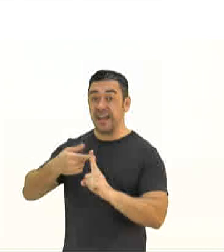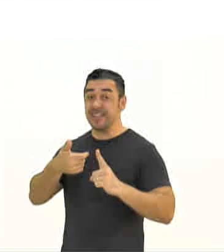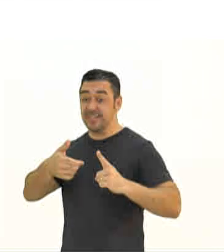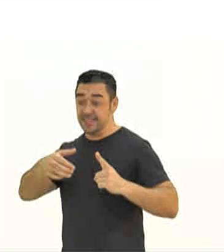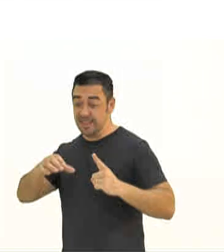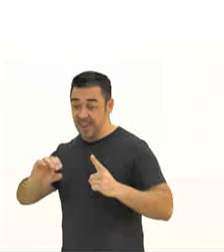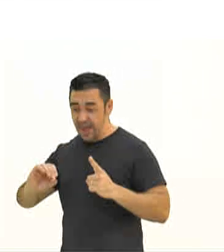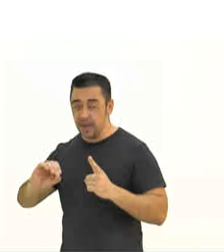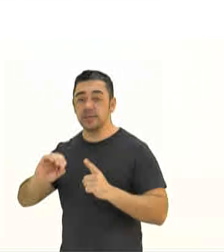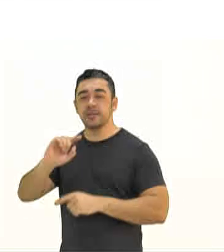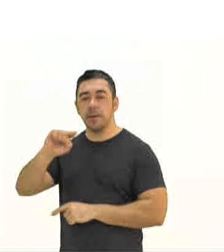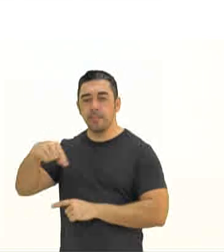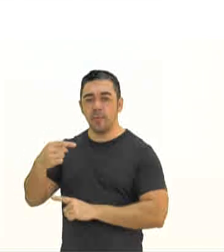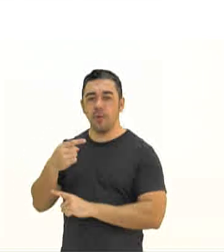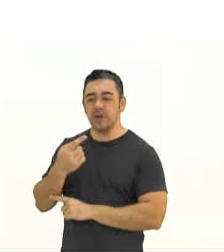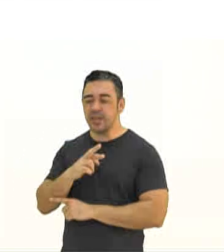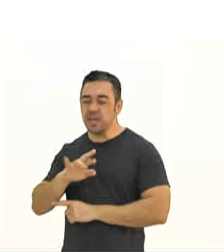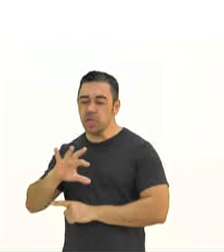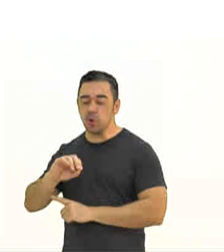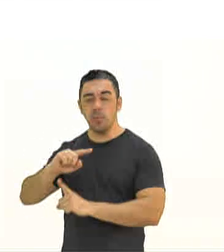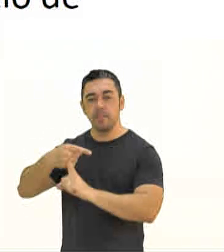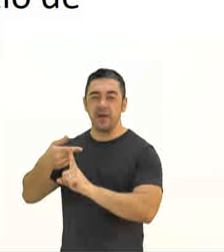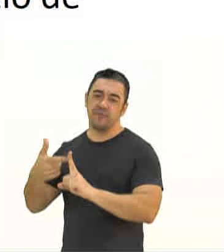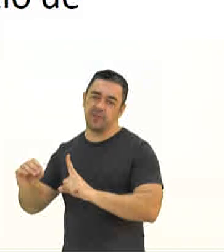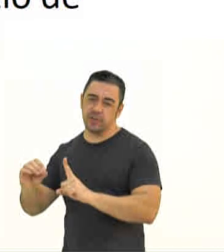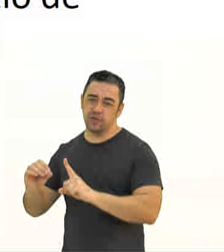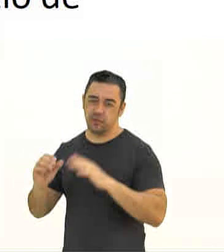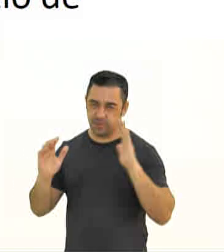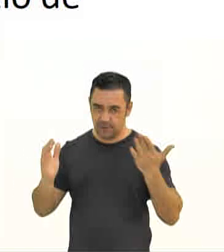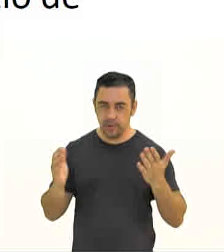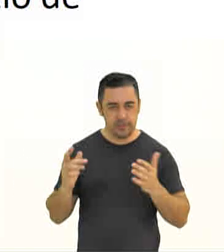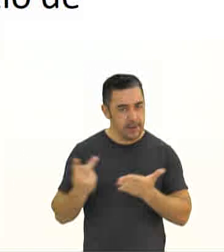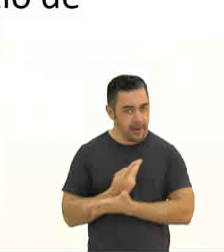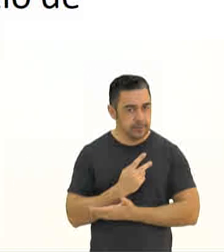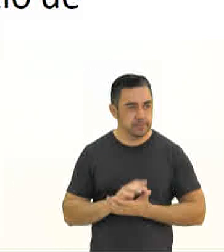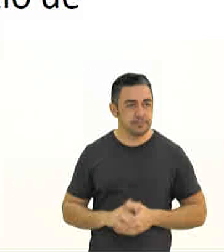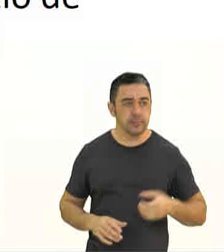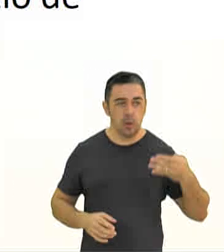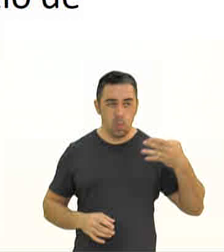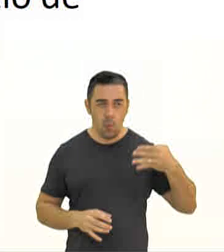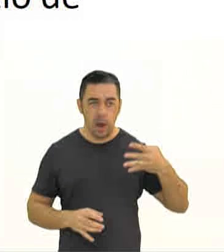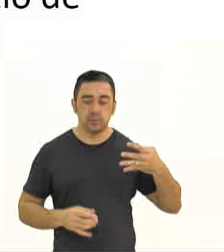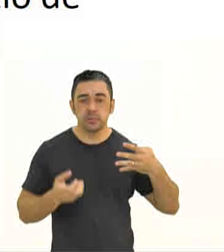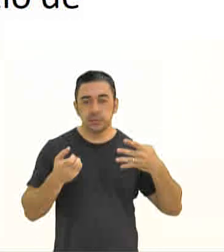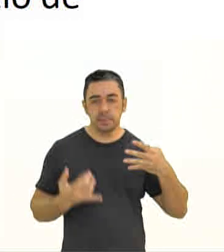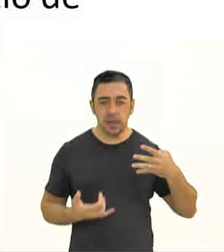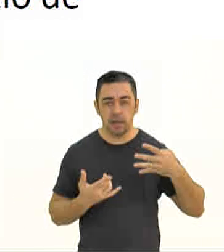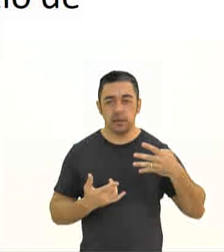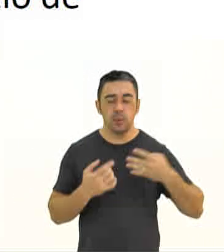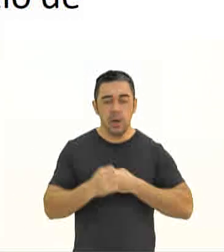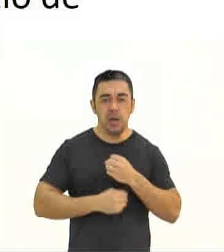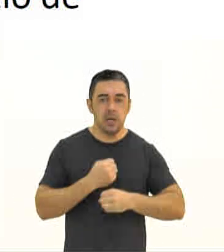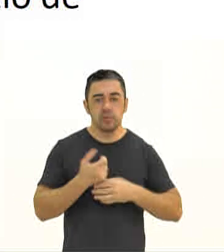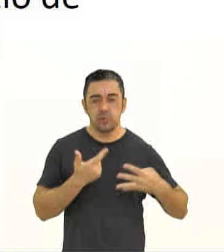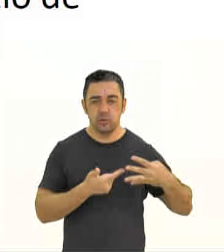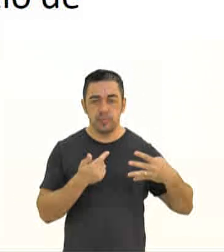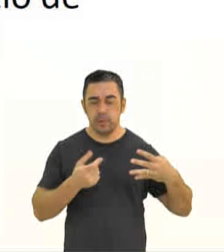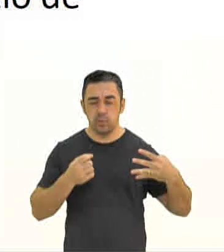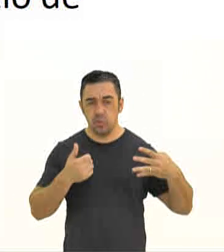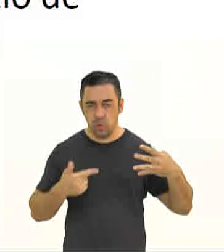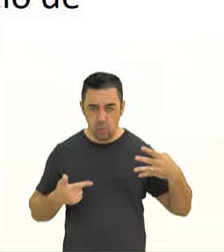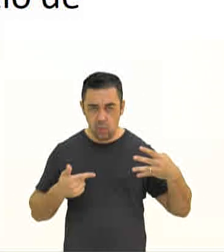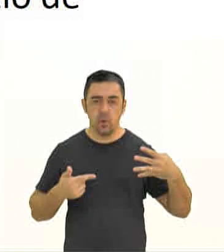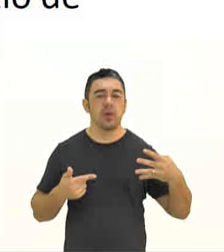a temática numérica e cronológica que não encaixou aqui. Na número 4 fala sobre a